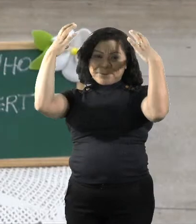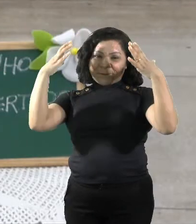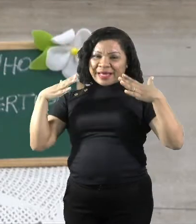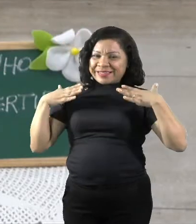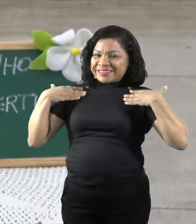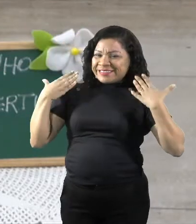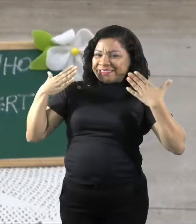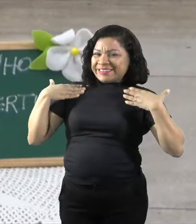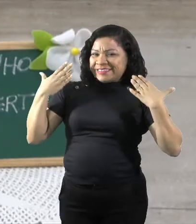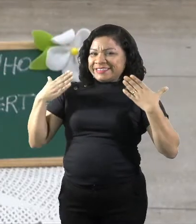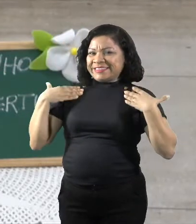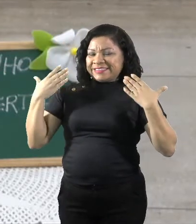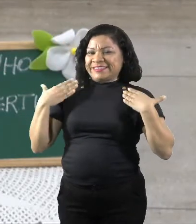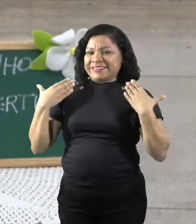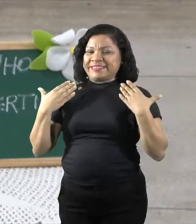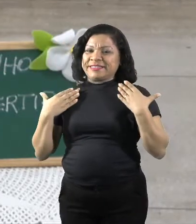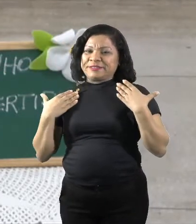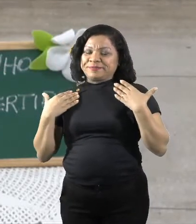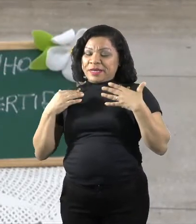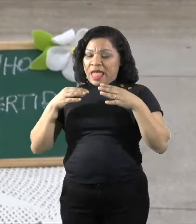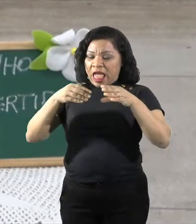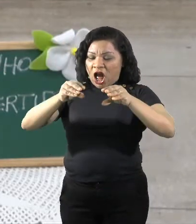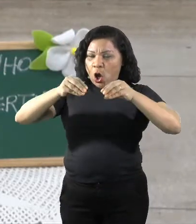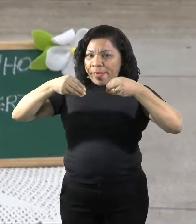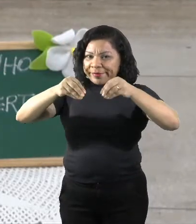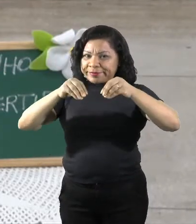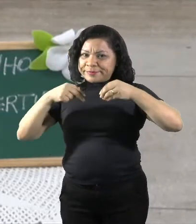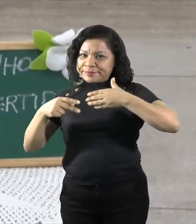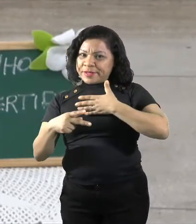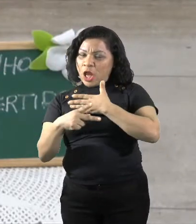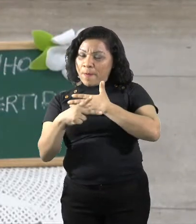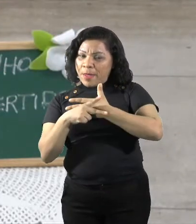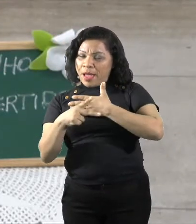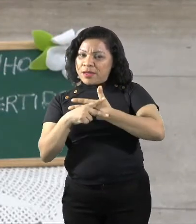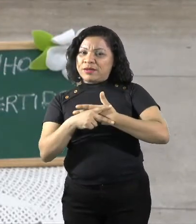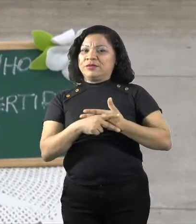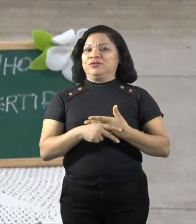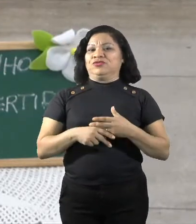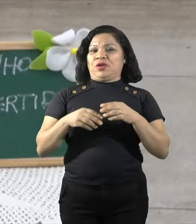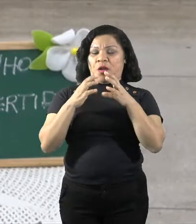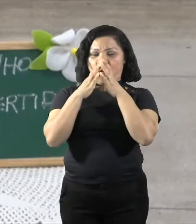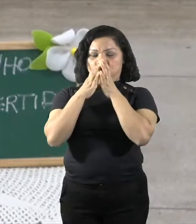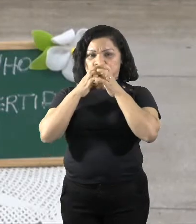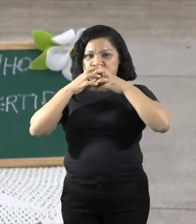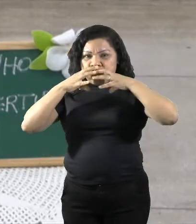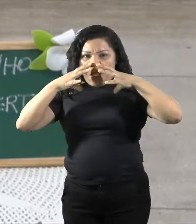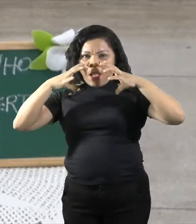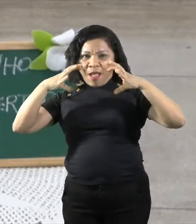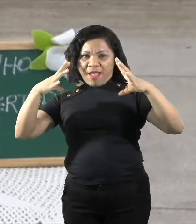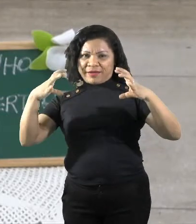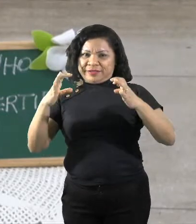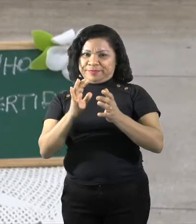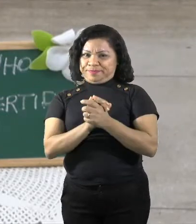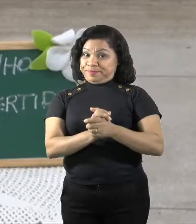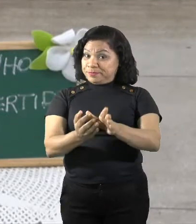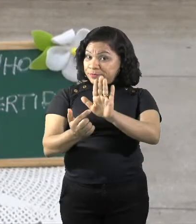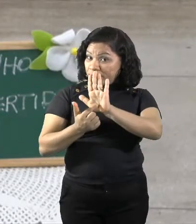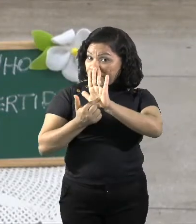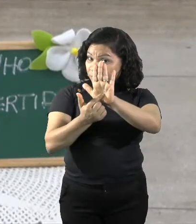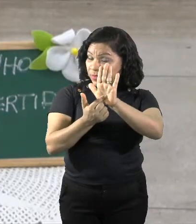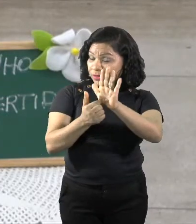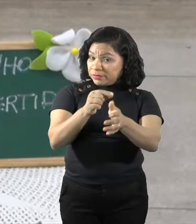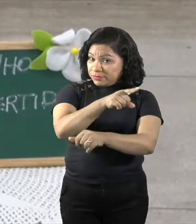sacolas plásticas e bexigas. Vou apresentar para vocês também os